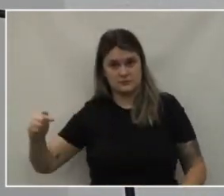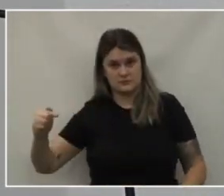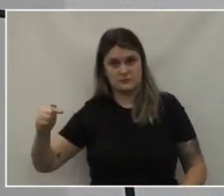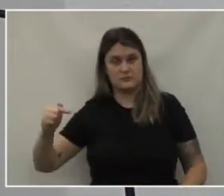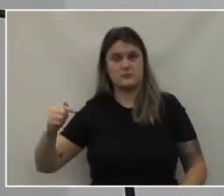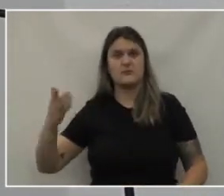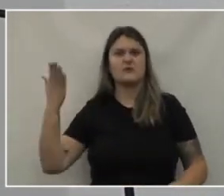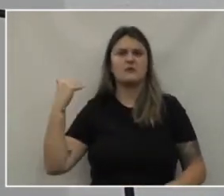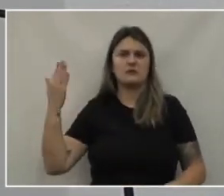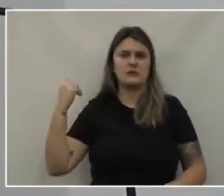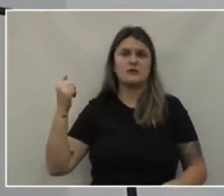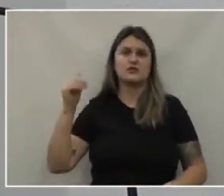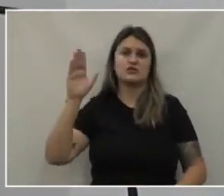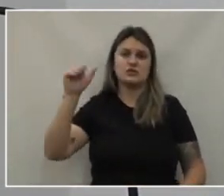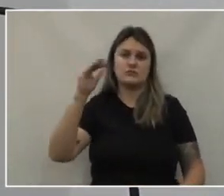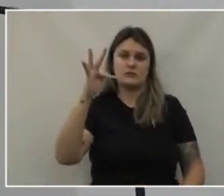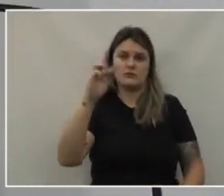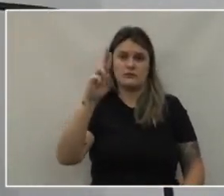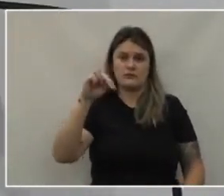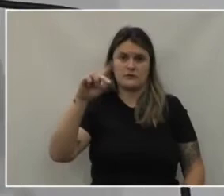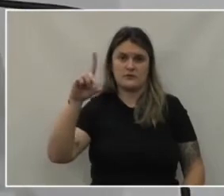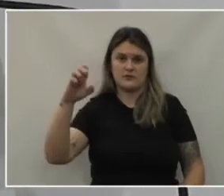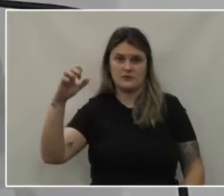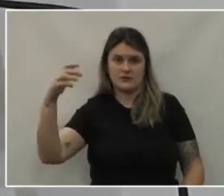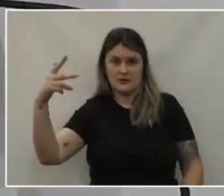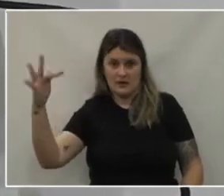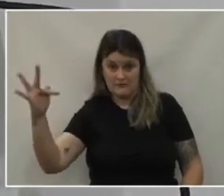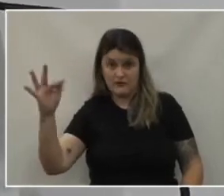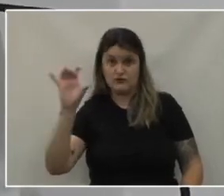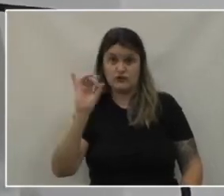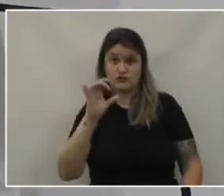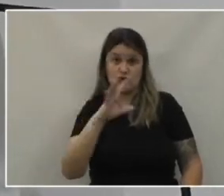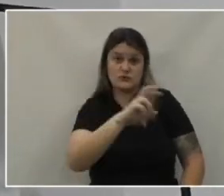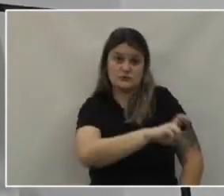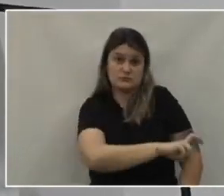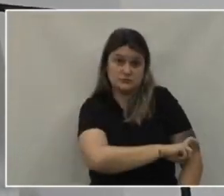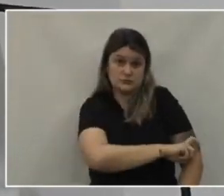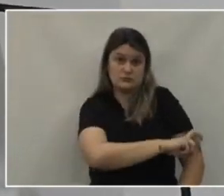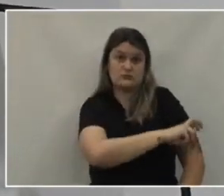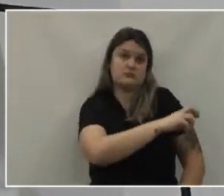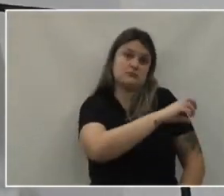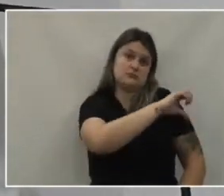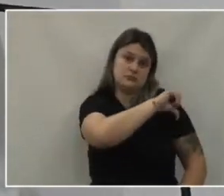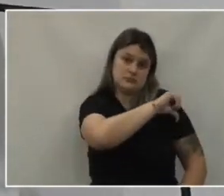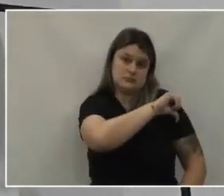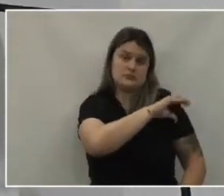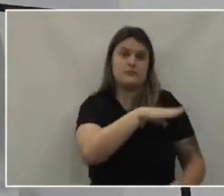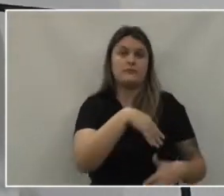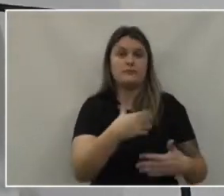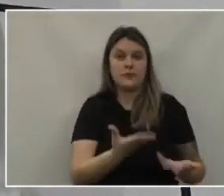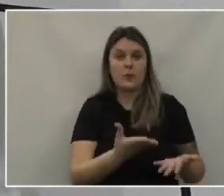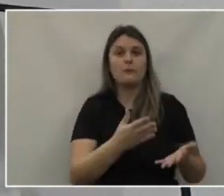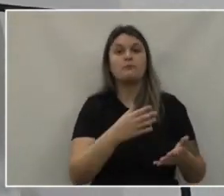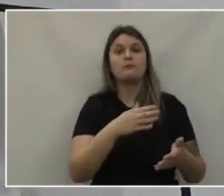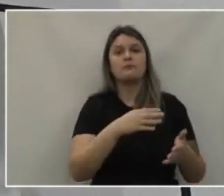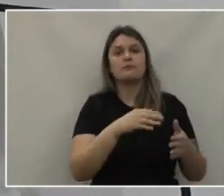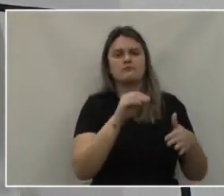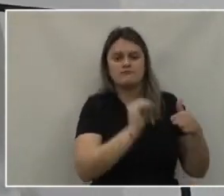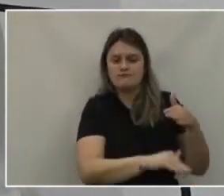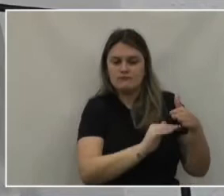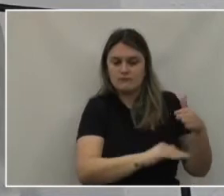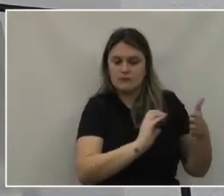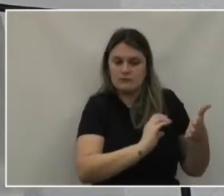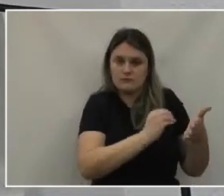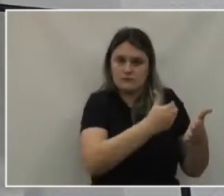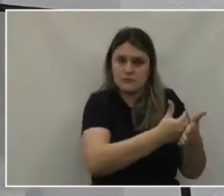que atendia apenas o ensino fundamental. Este fundo tem vigência até dezembro de